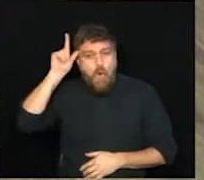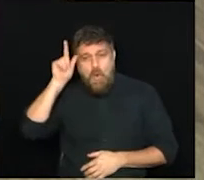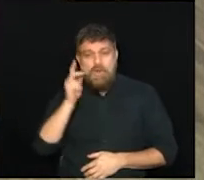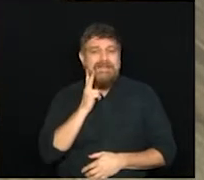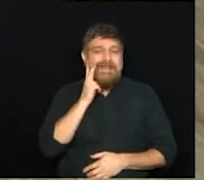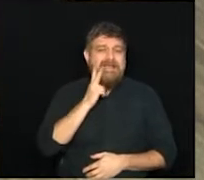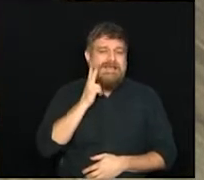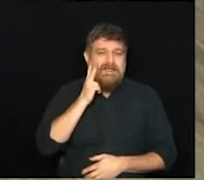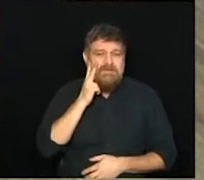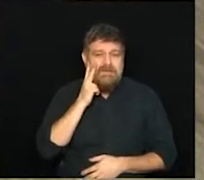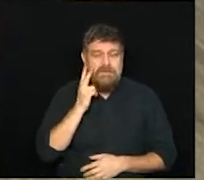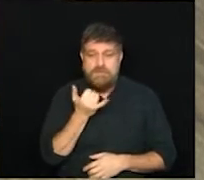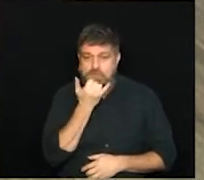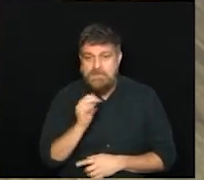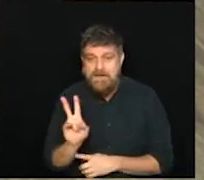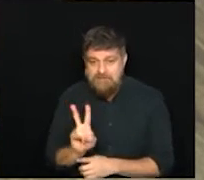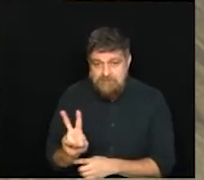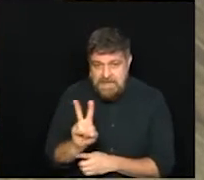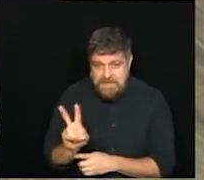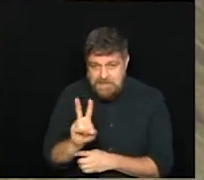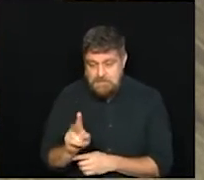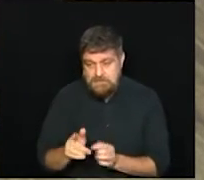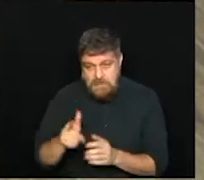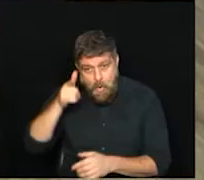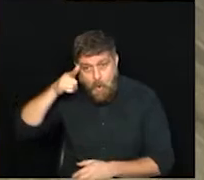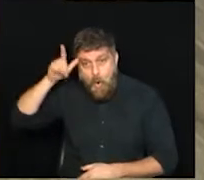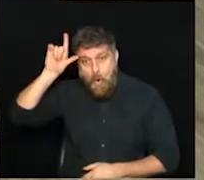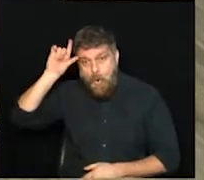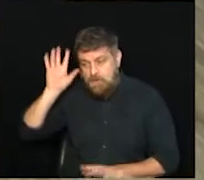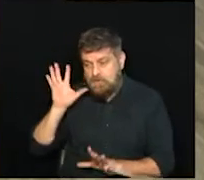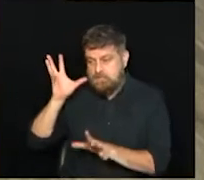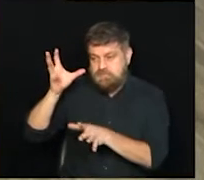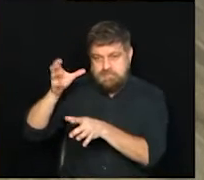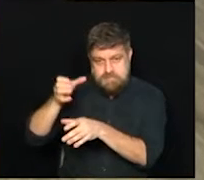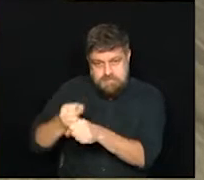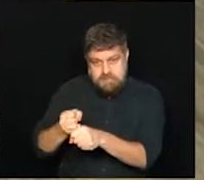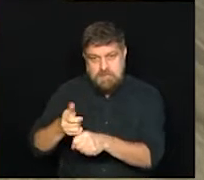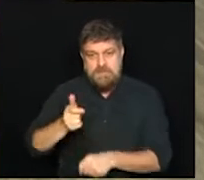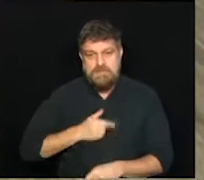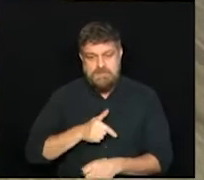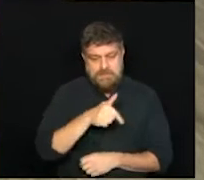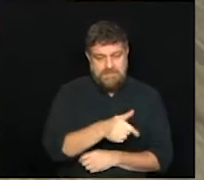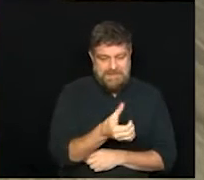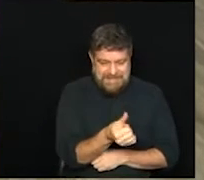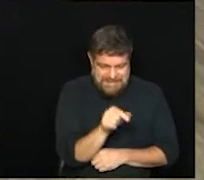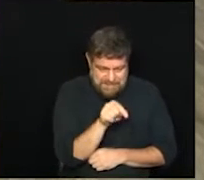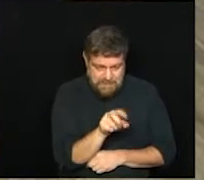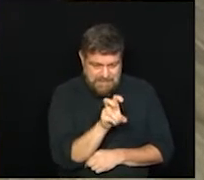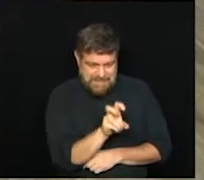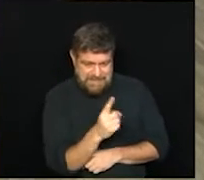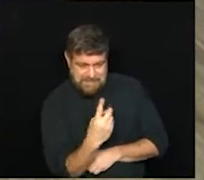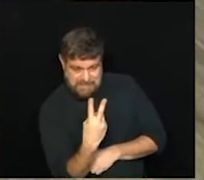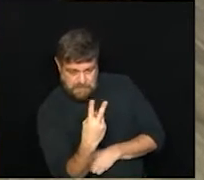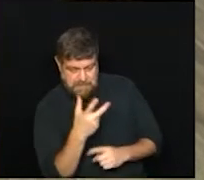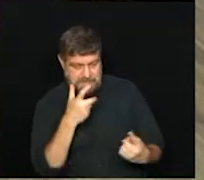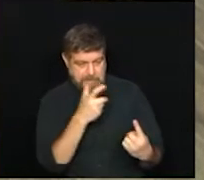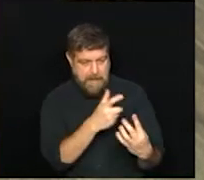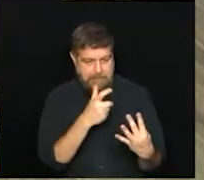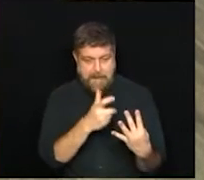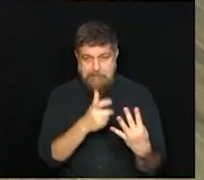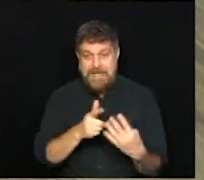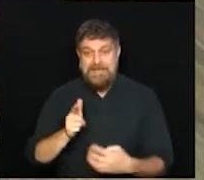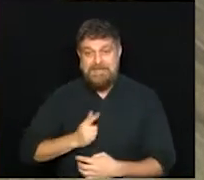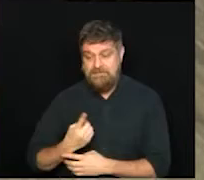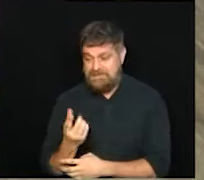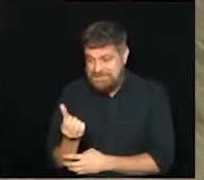Valinhos, então até ontem, no fechamento final ali da cidade, 76.512 doses, dos quais